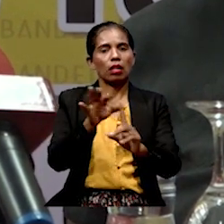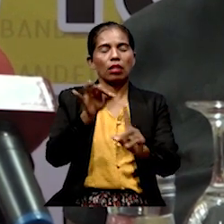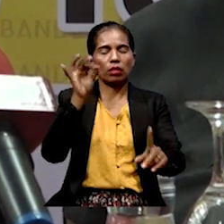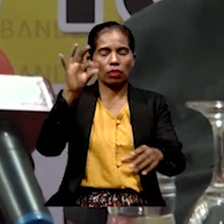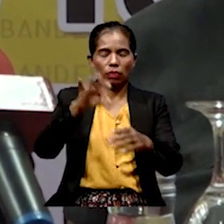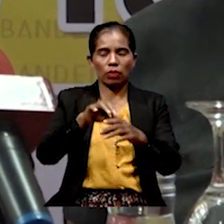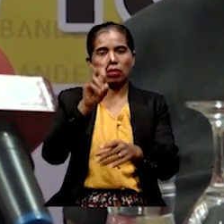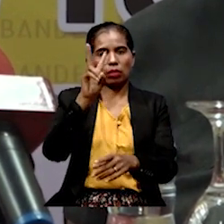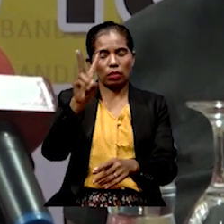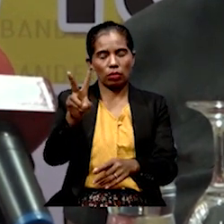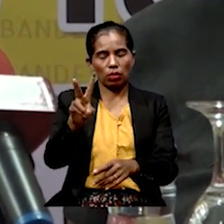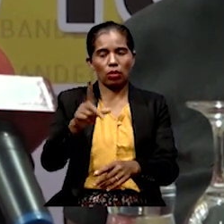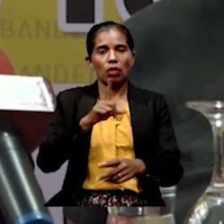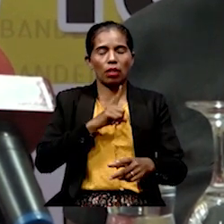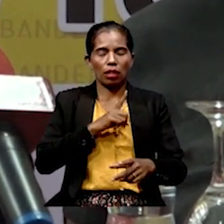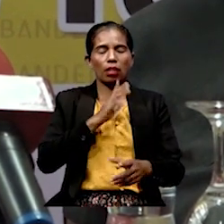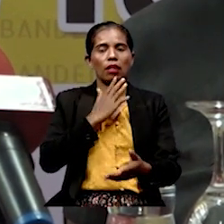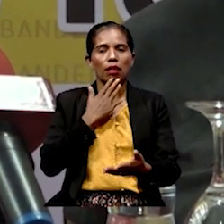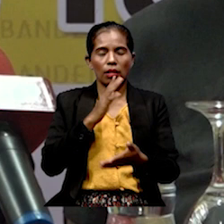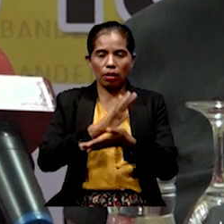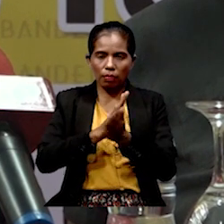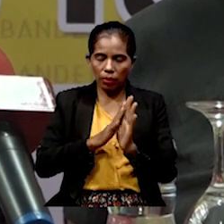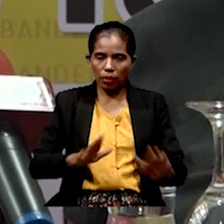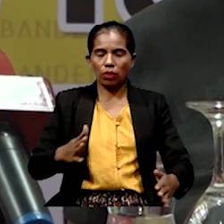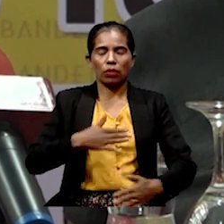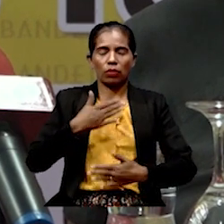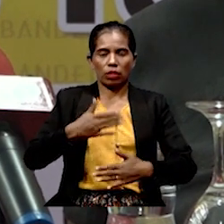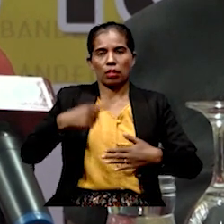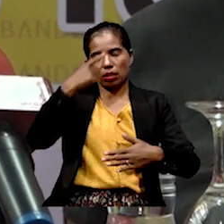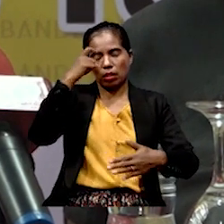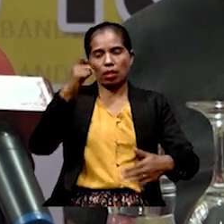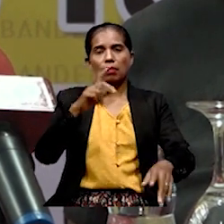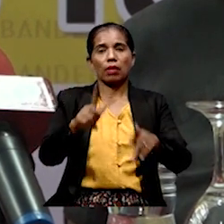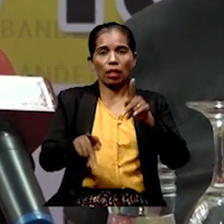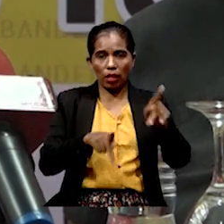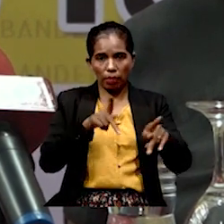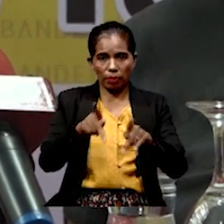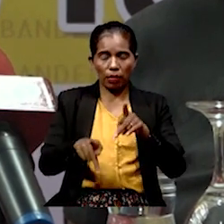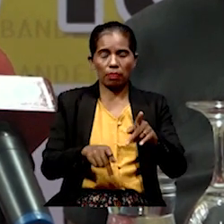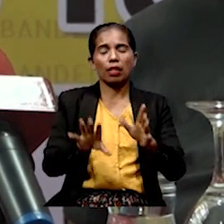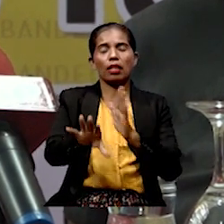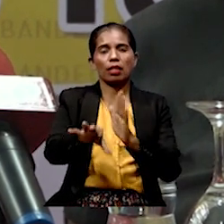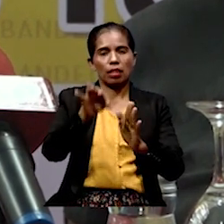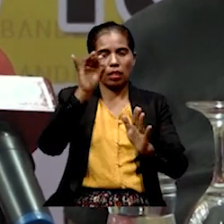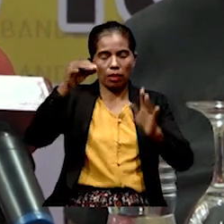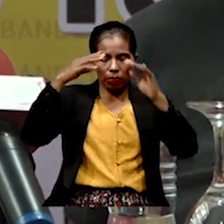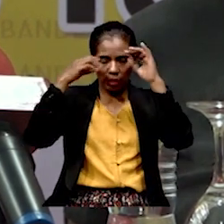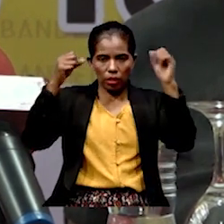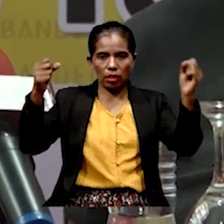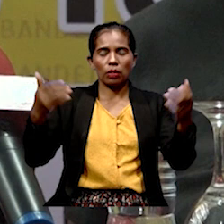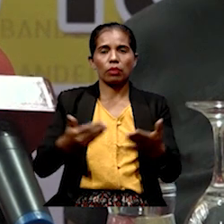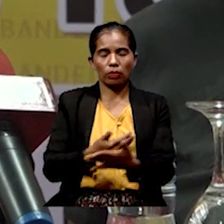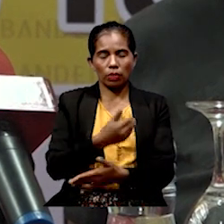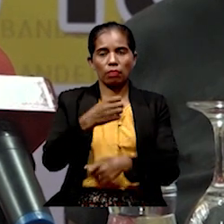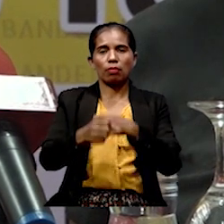rolar hakmate, no Roxolo, tamba, povo raça e kmakehili, ninia presidente da República, Batina